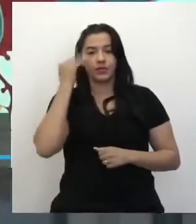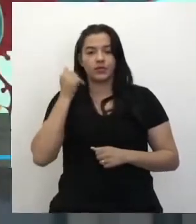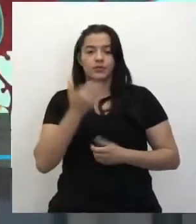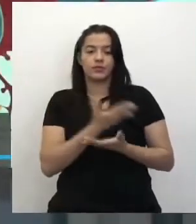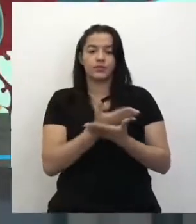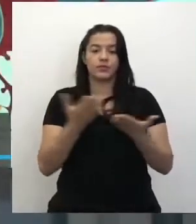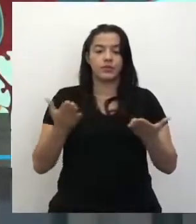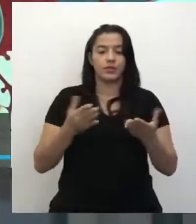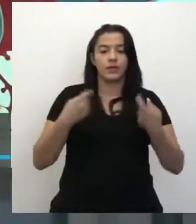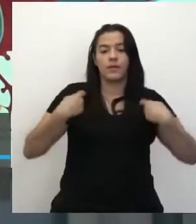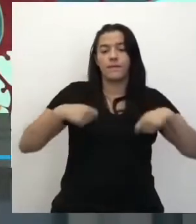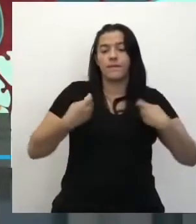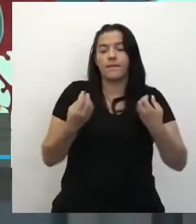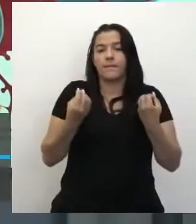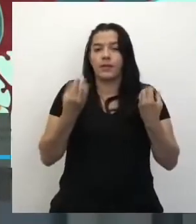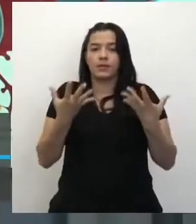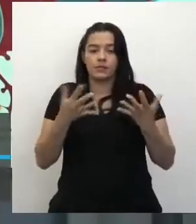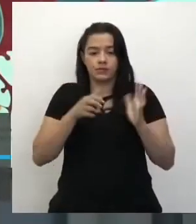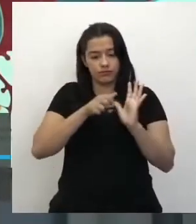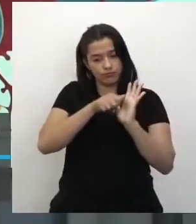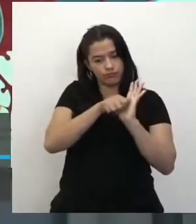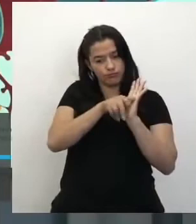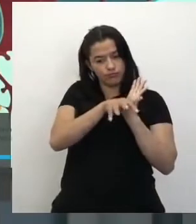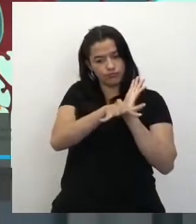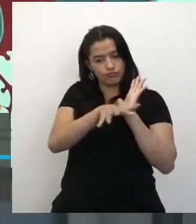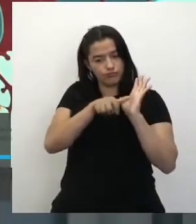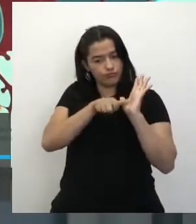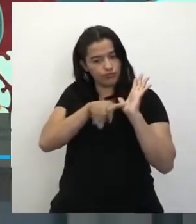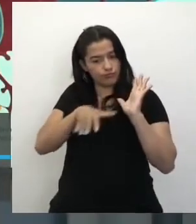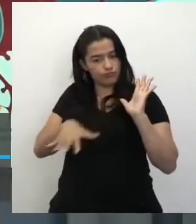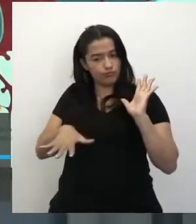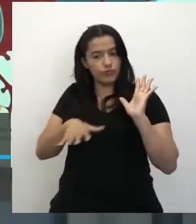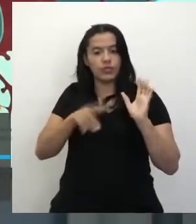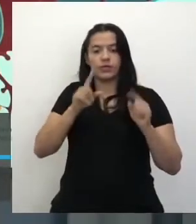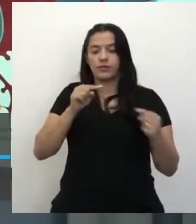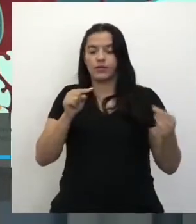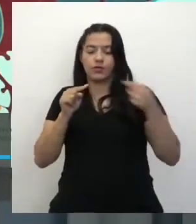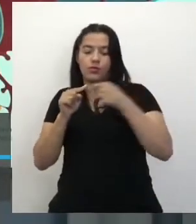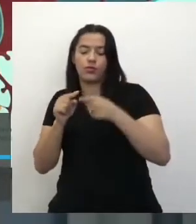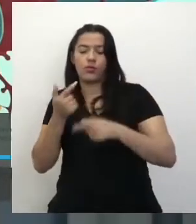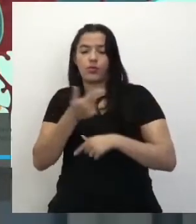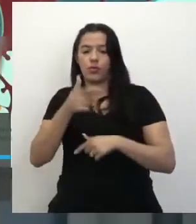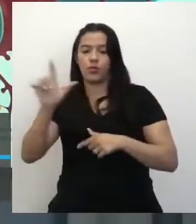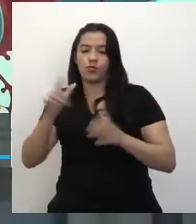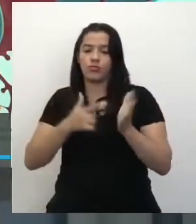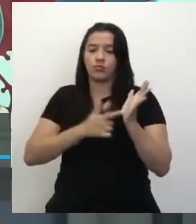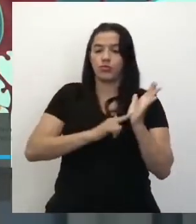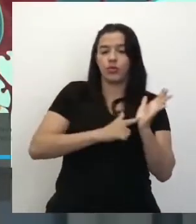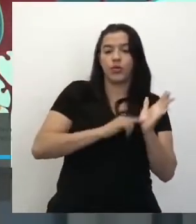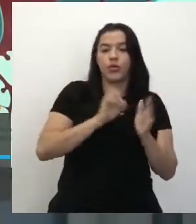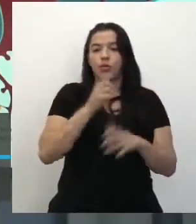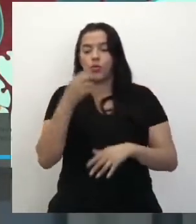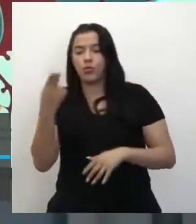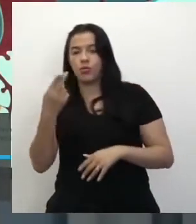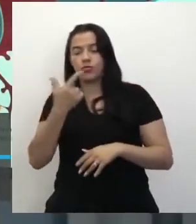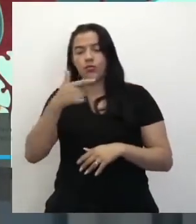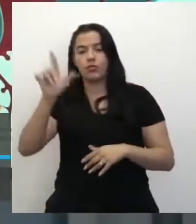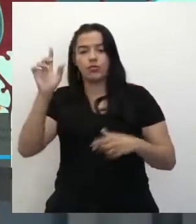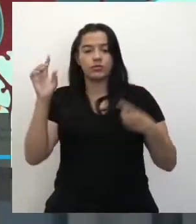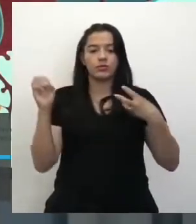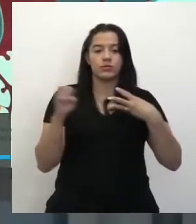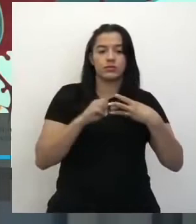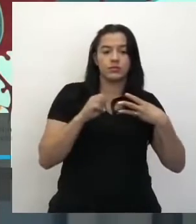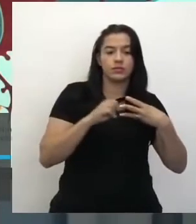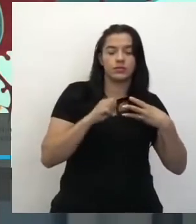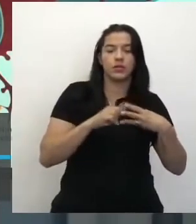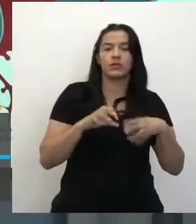para que essas ramificações? Ele vai encontrar outros neurônios ou ele vai encontrar outras células, por exemplo, células